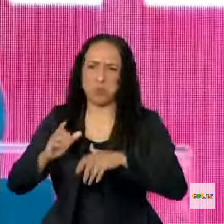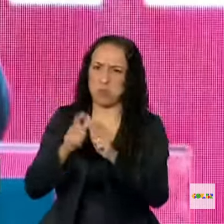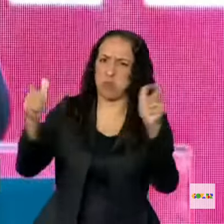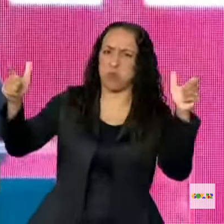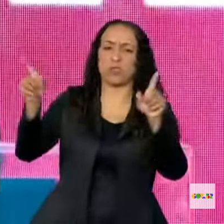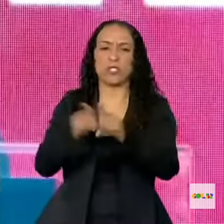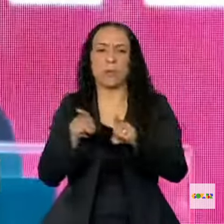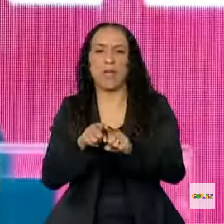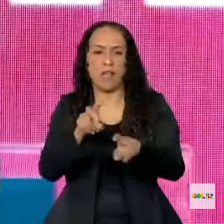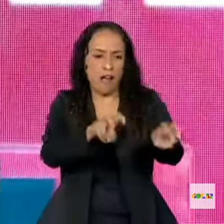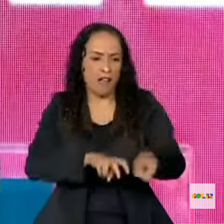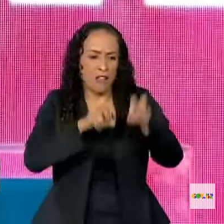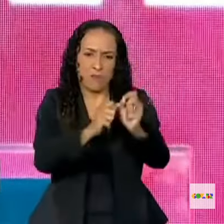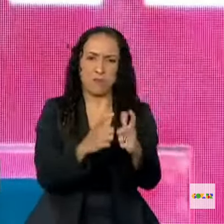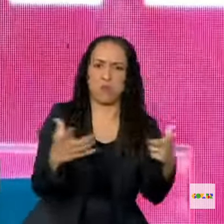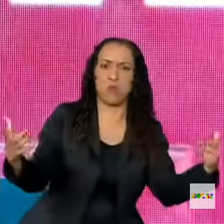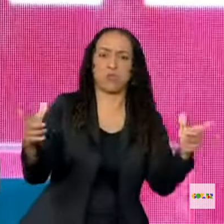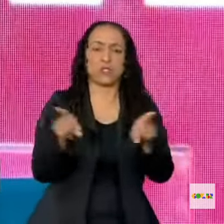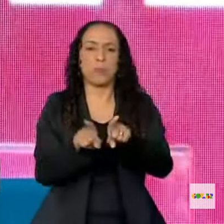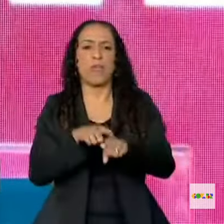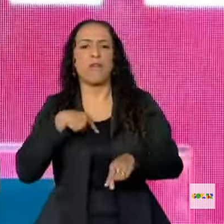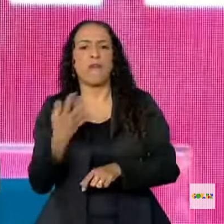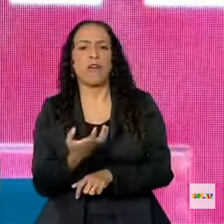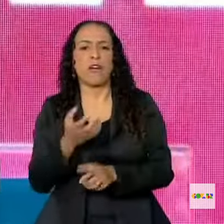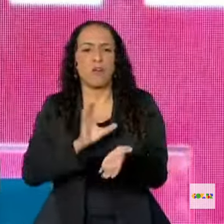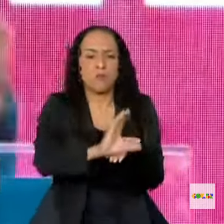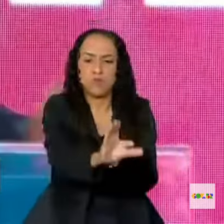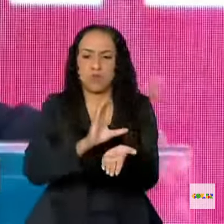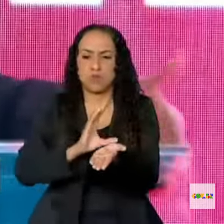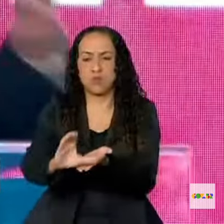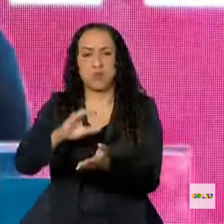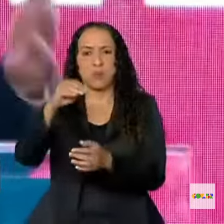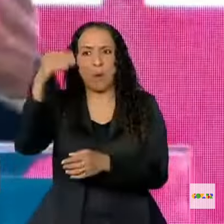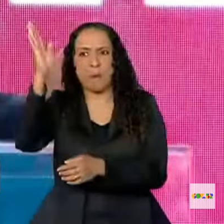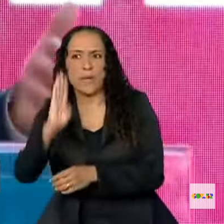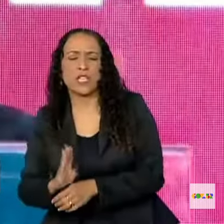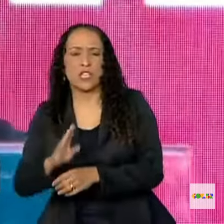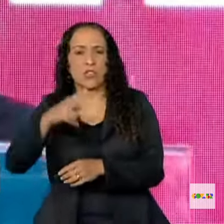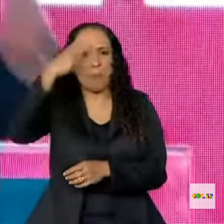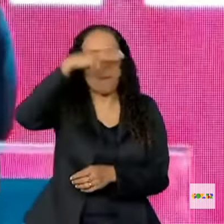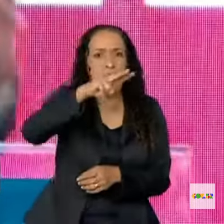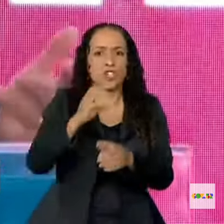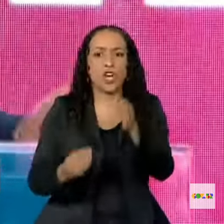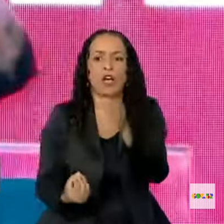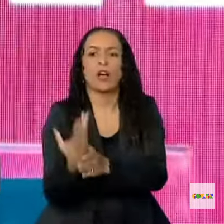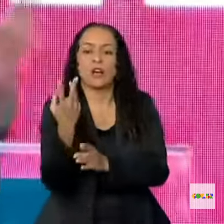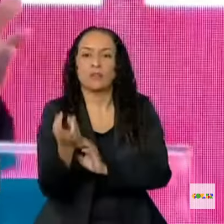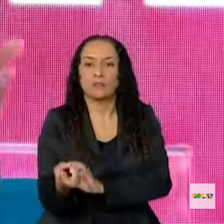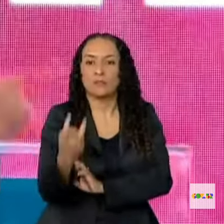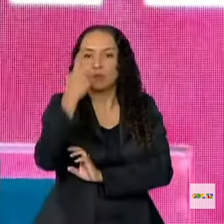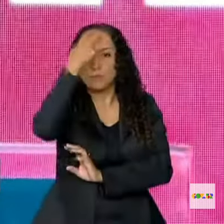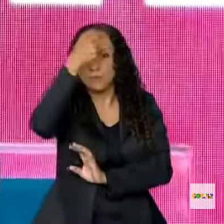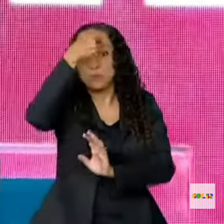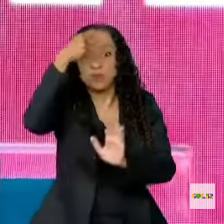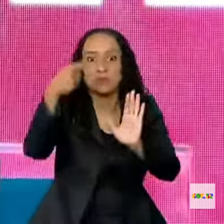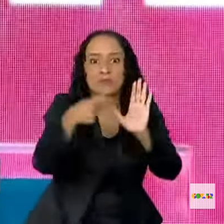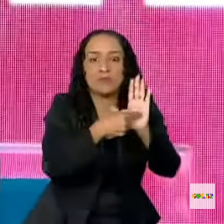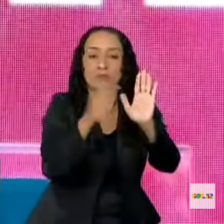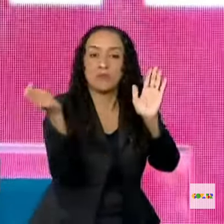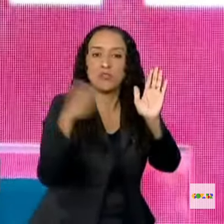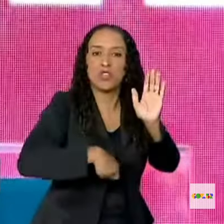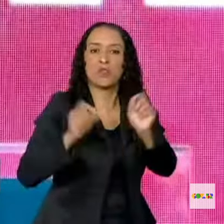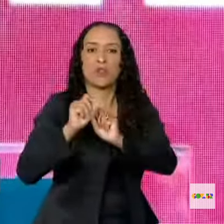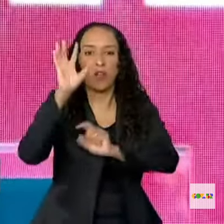eu quero que a nossa agricultura cresça eu quero que a gente Invista Brasil e México na construção de uma inteligência artificial que